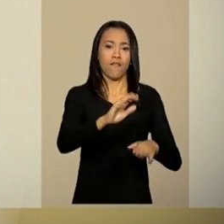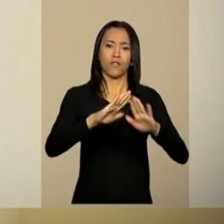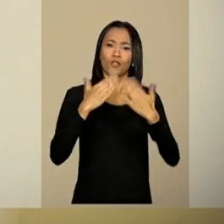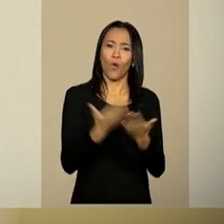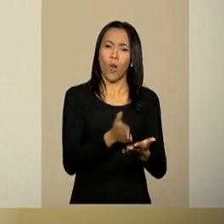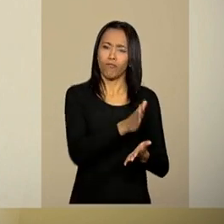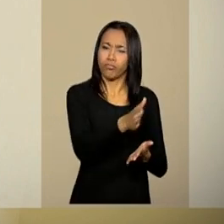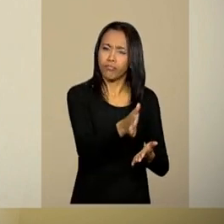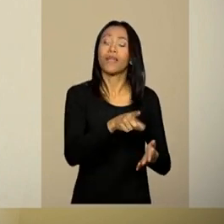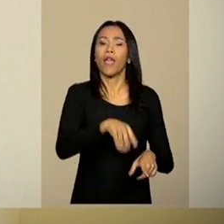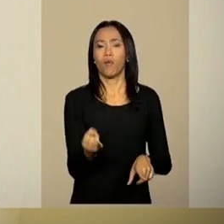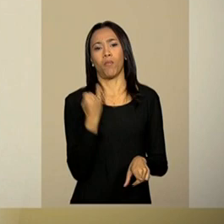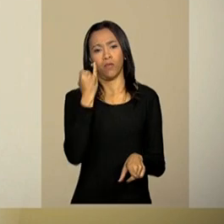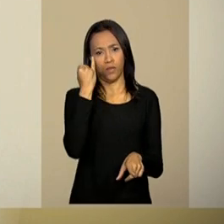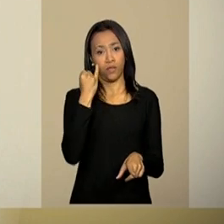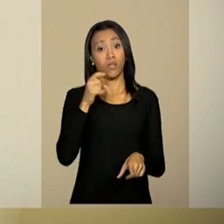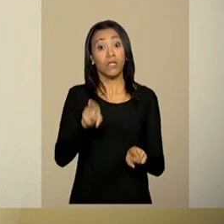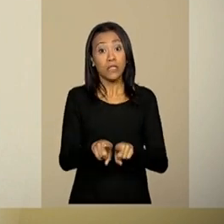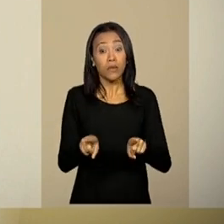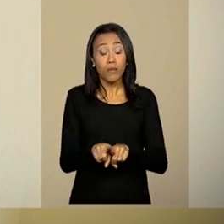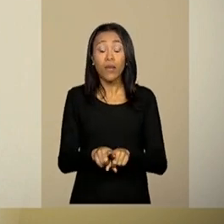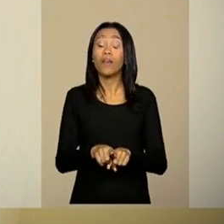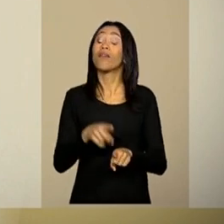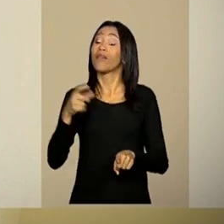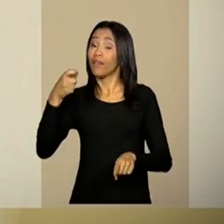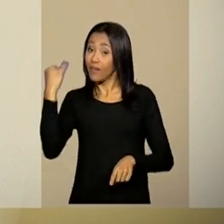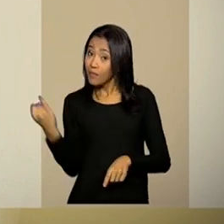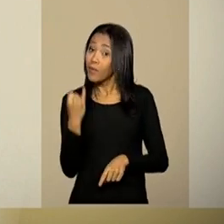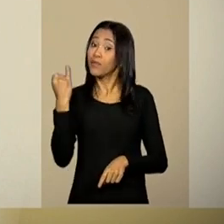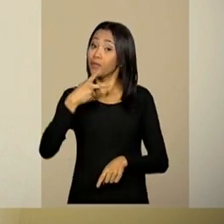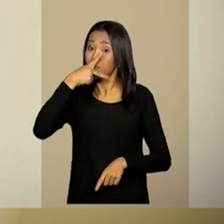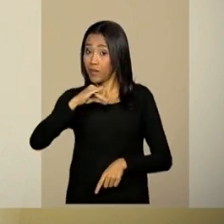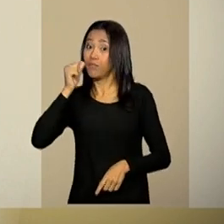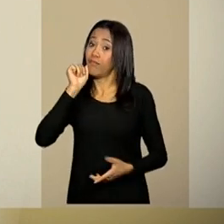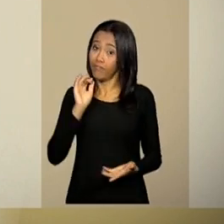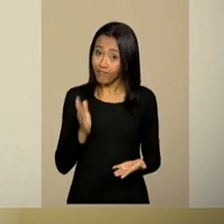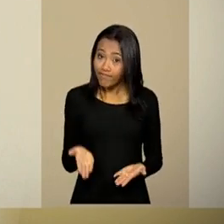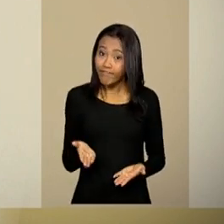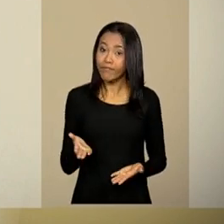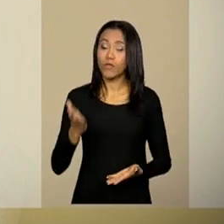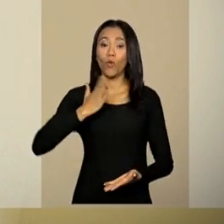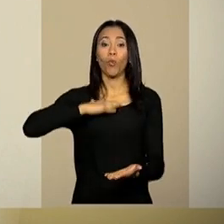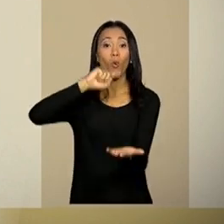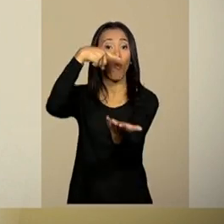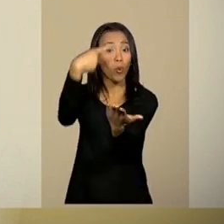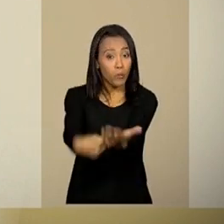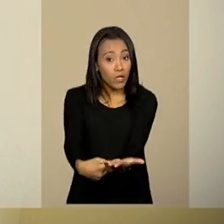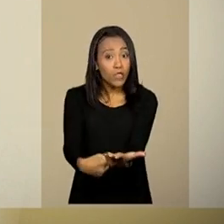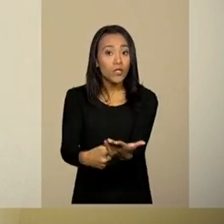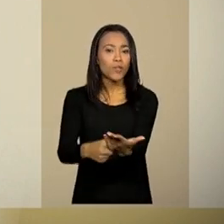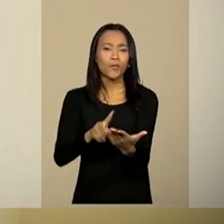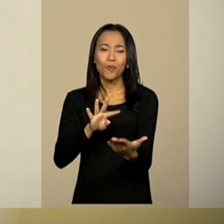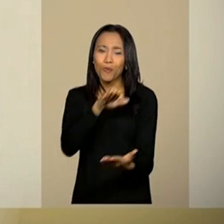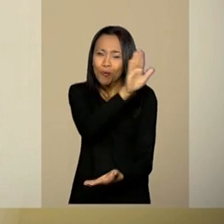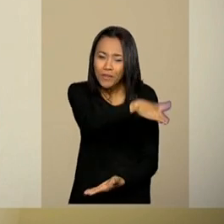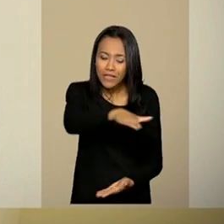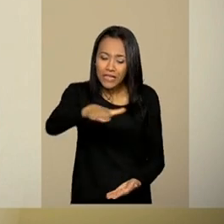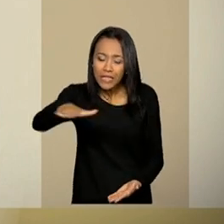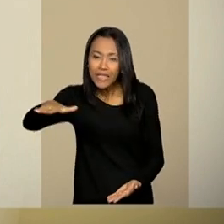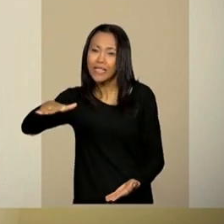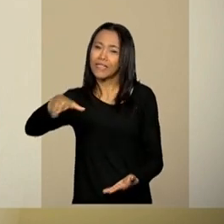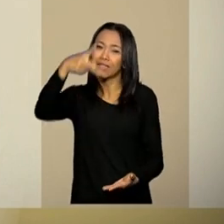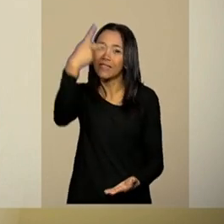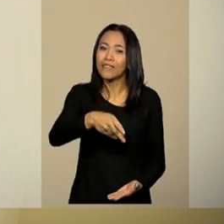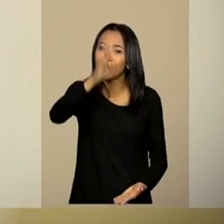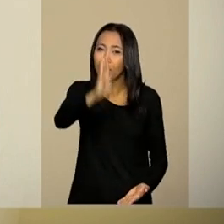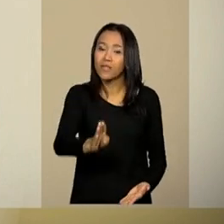nos importa aqui e também importa aos pais e às mães o meu compromisso com os brasileirinhos e as